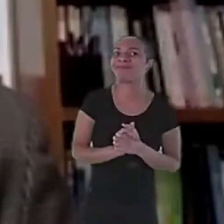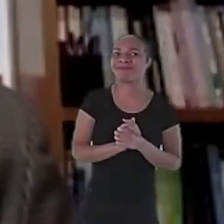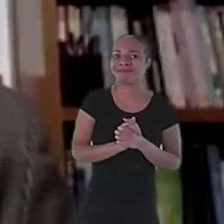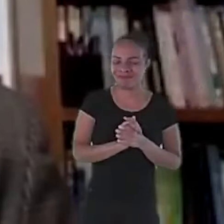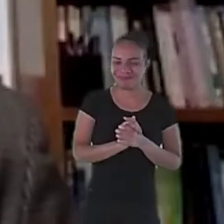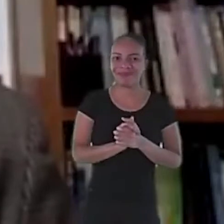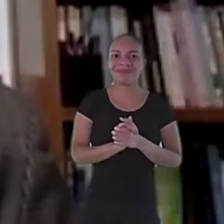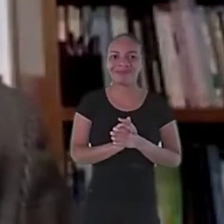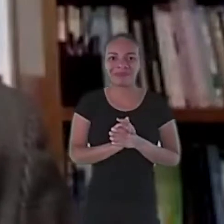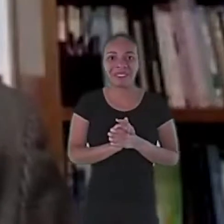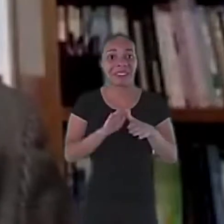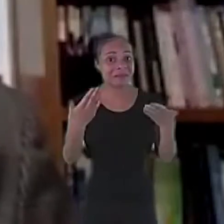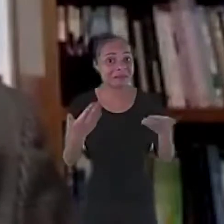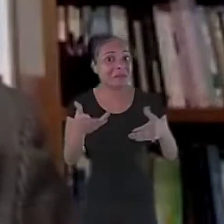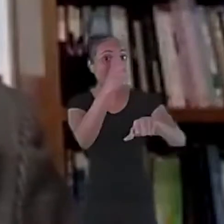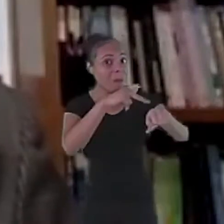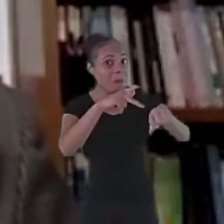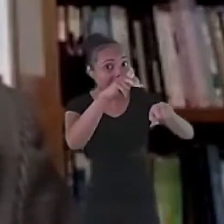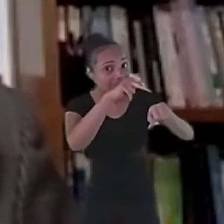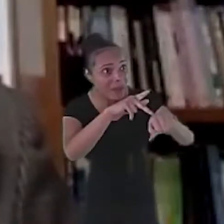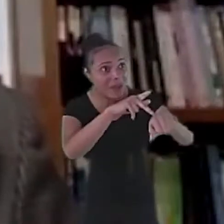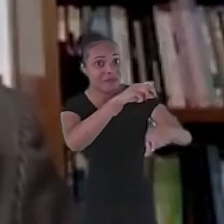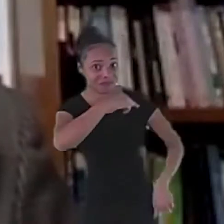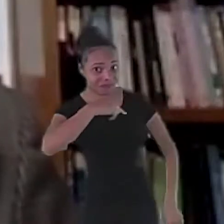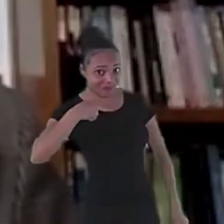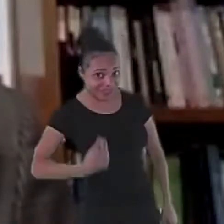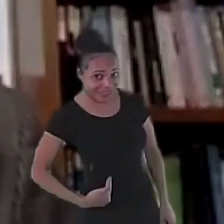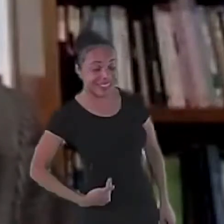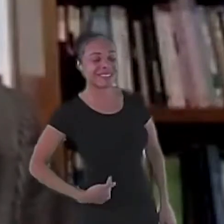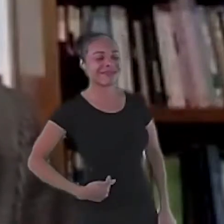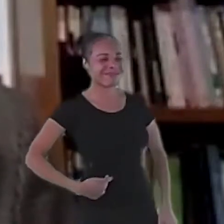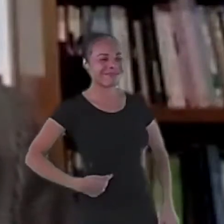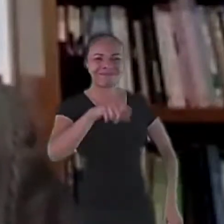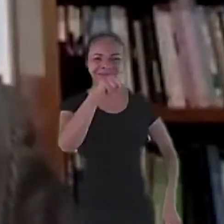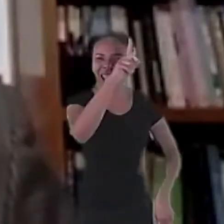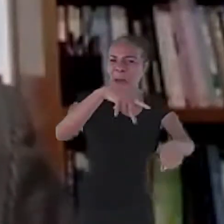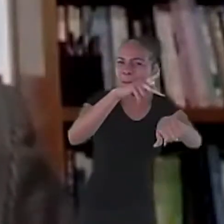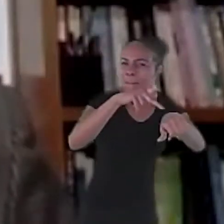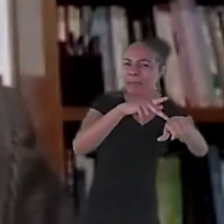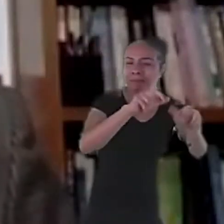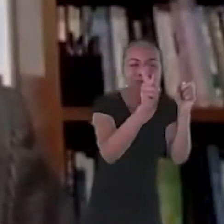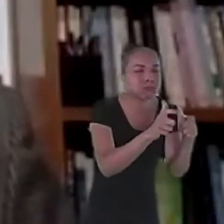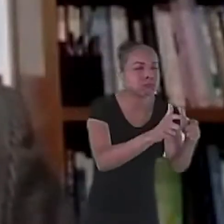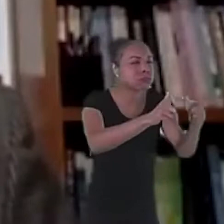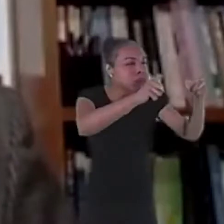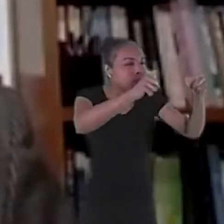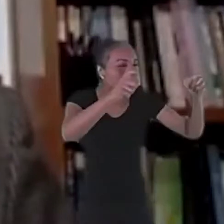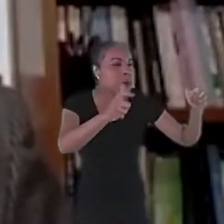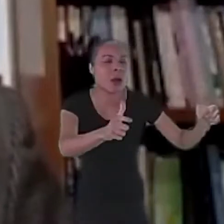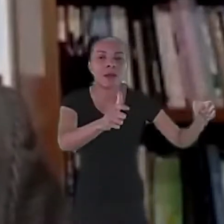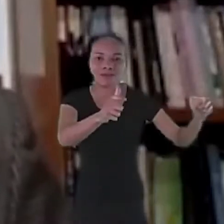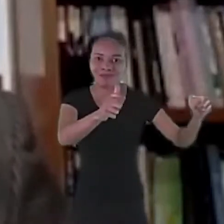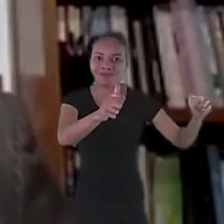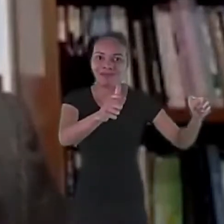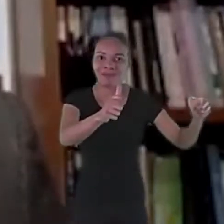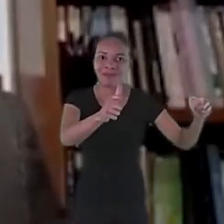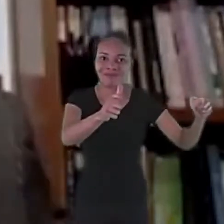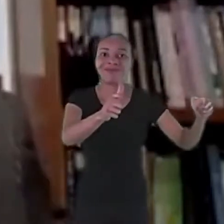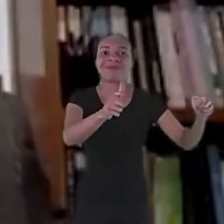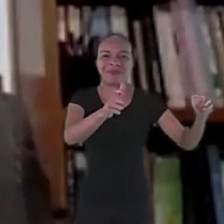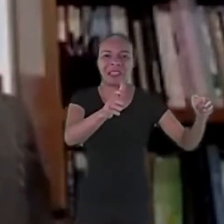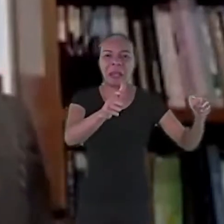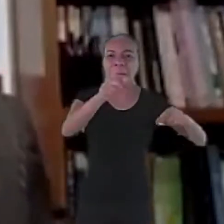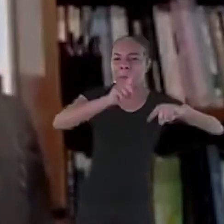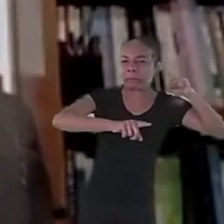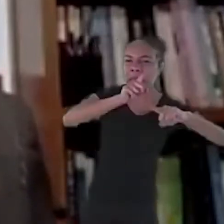muito tempo, é o maior país exportador no mundo. E